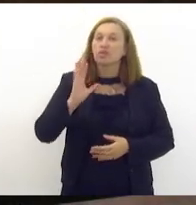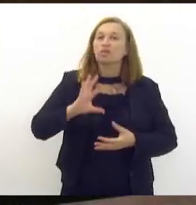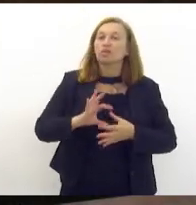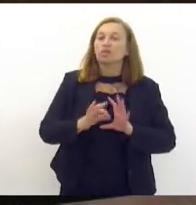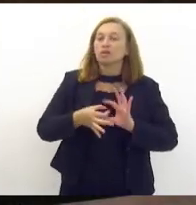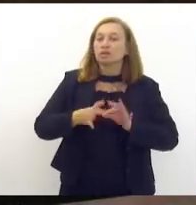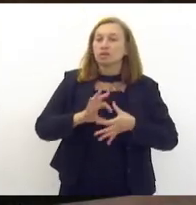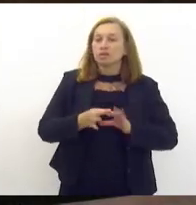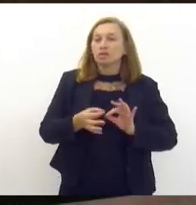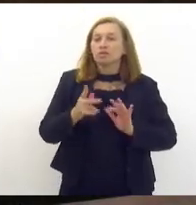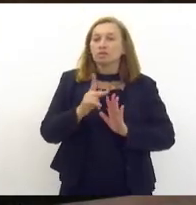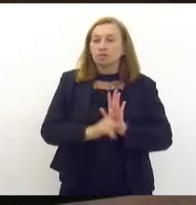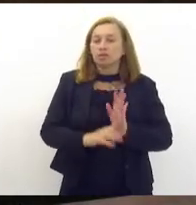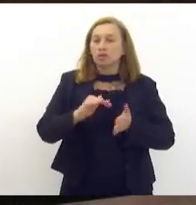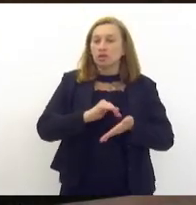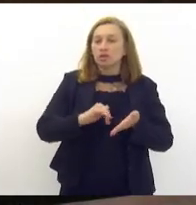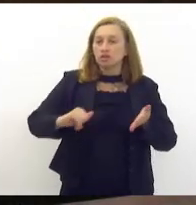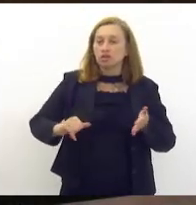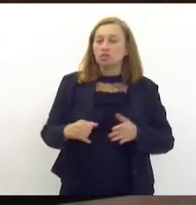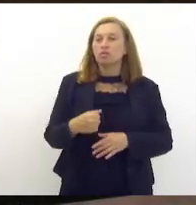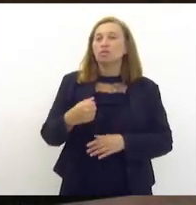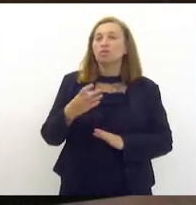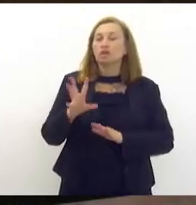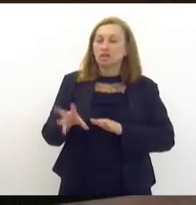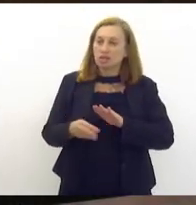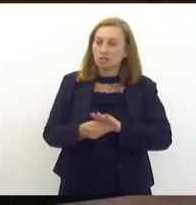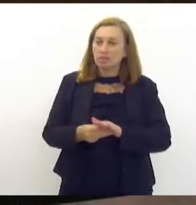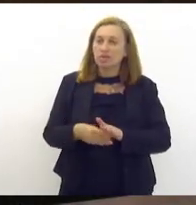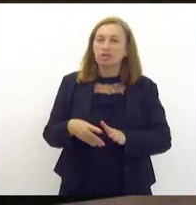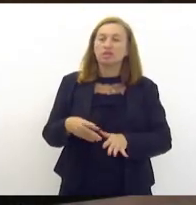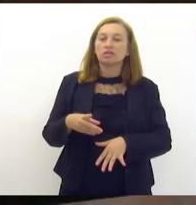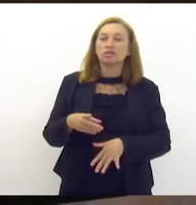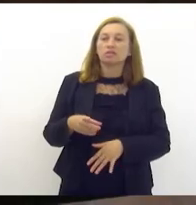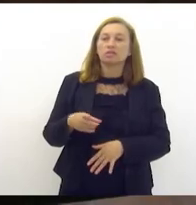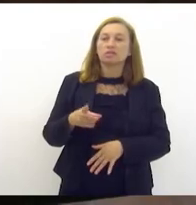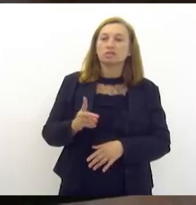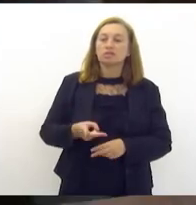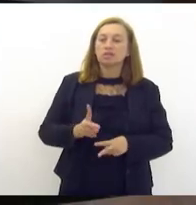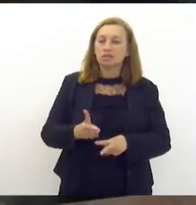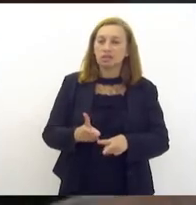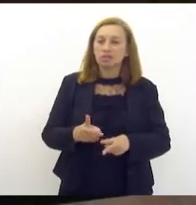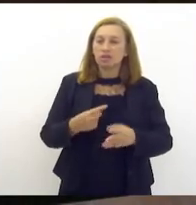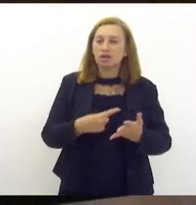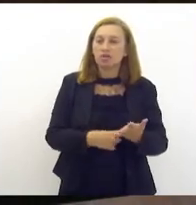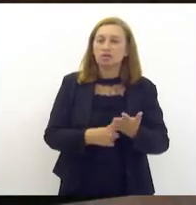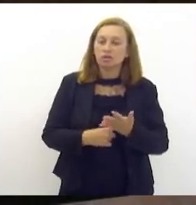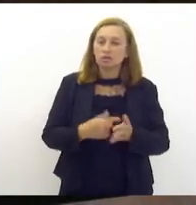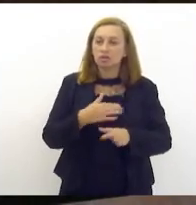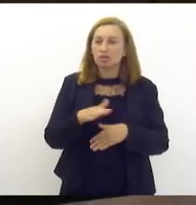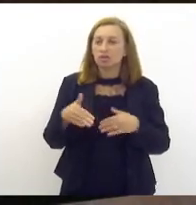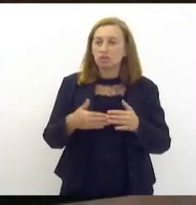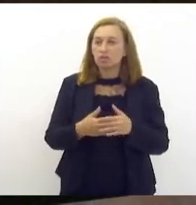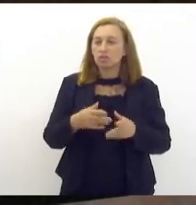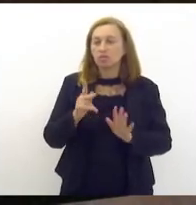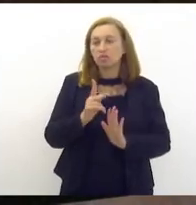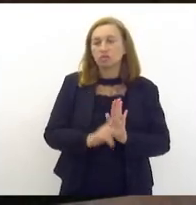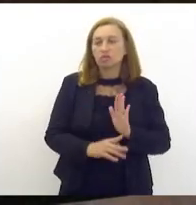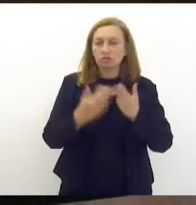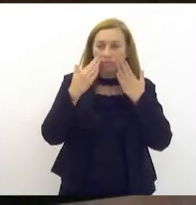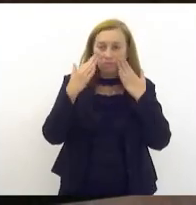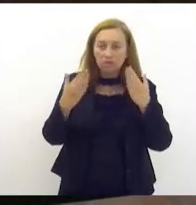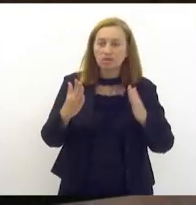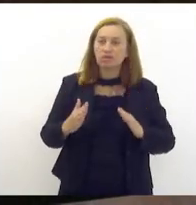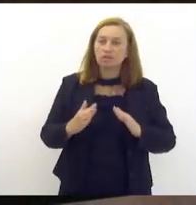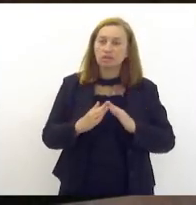contexto do projeto, retirou as emendas. Deputado Luiz Paulo, que está sempre contribuindo em todos os projetos que eu apresento aqui